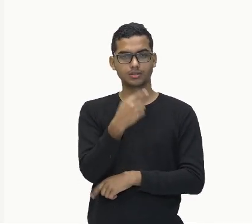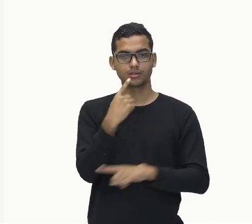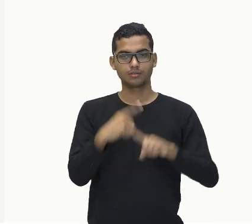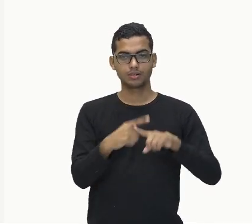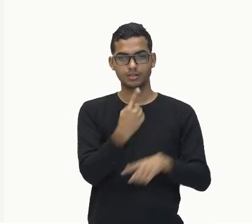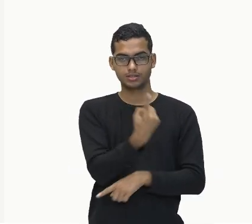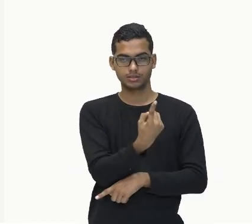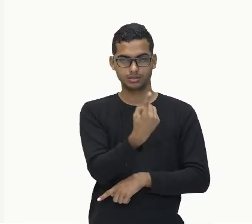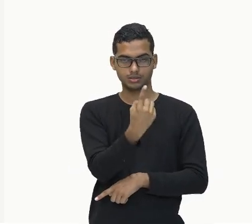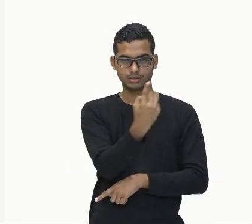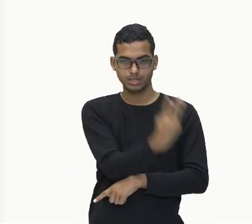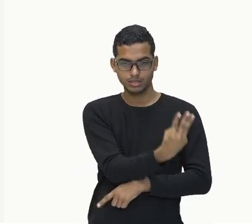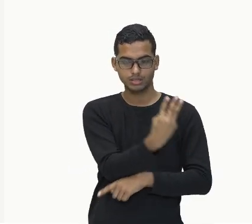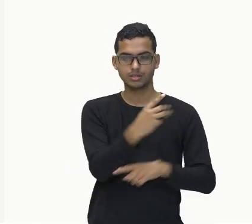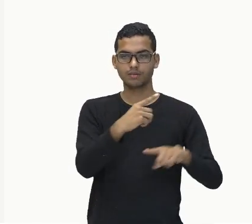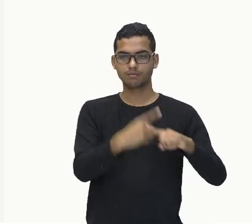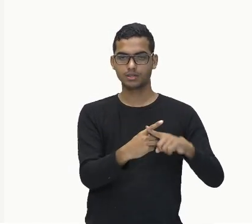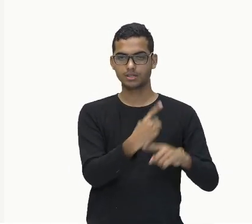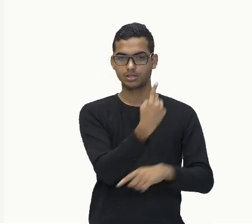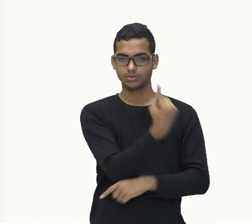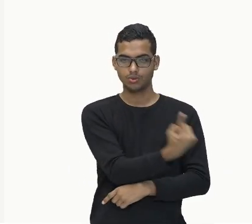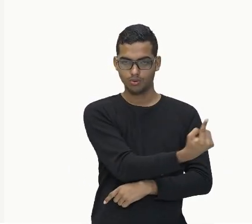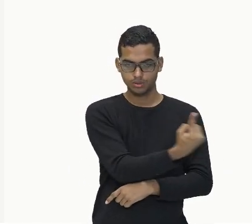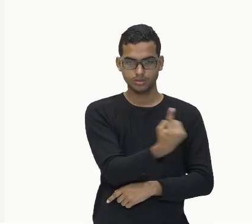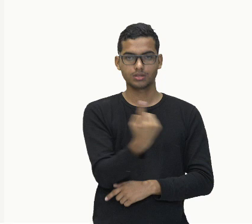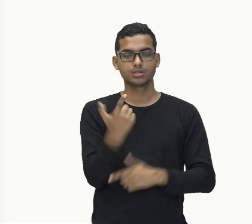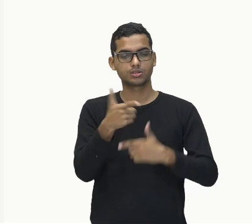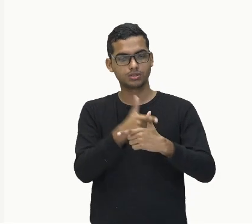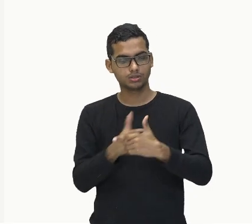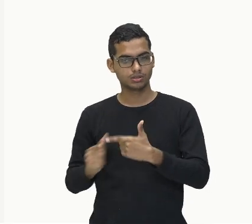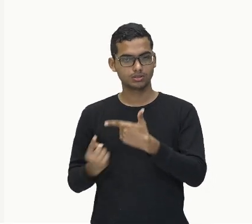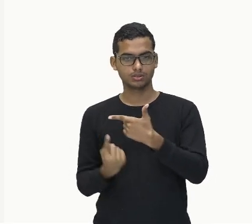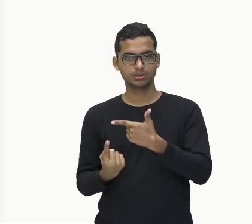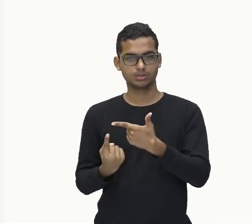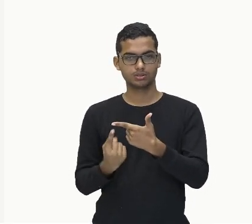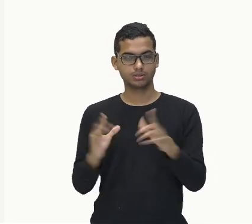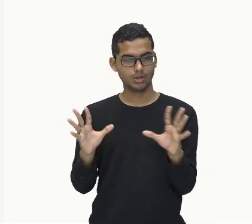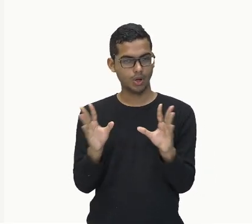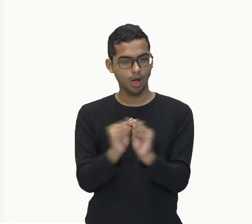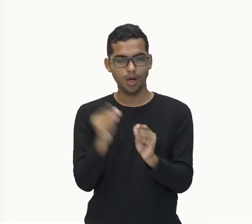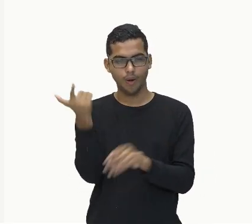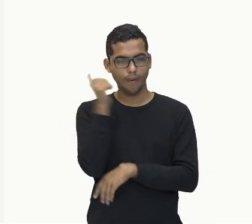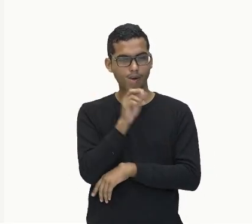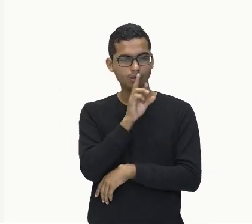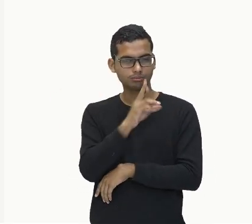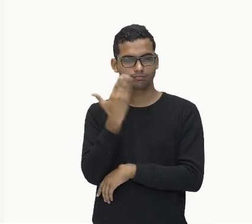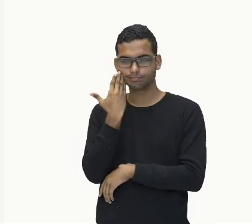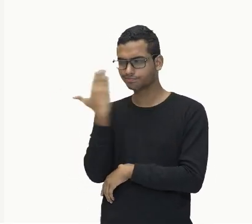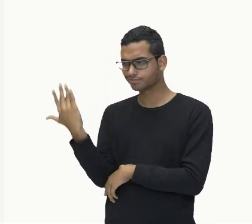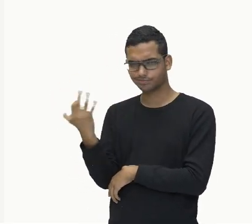1. Então, vejam que o nosso cálculo reduziu bastante com a simplificação que a gente fez. E a gente chegou